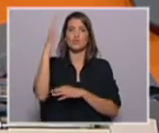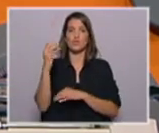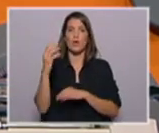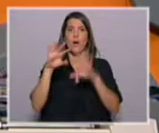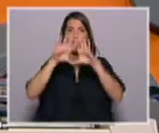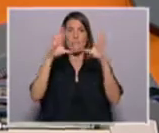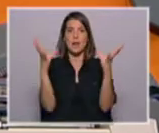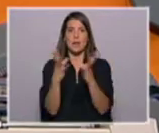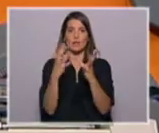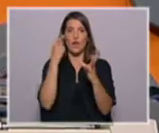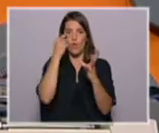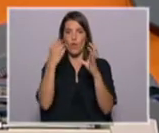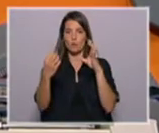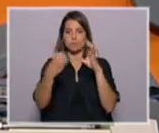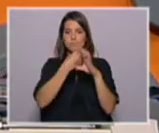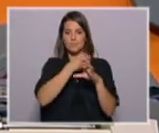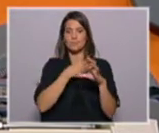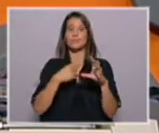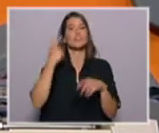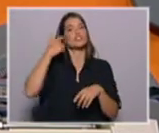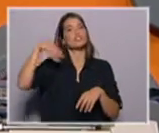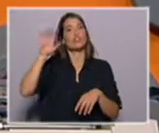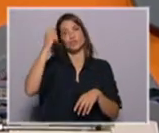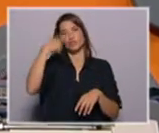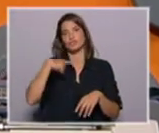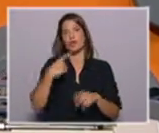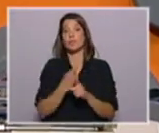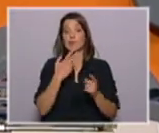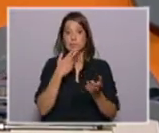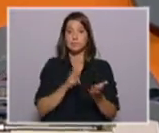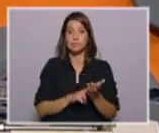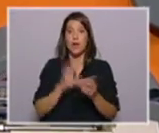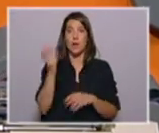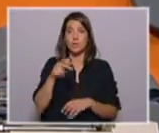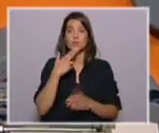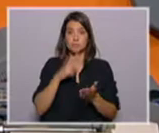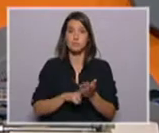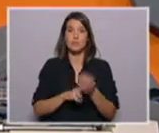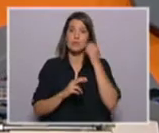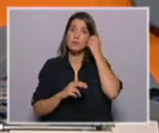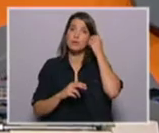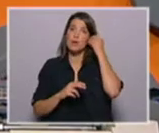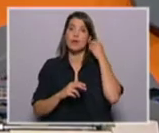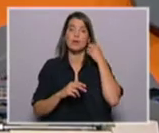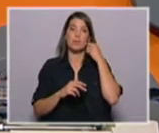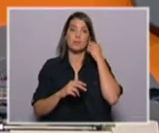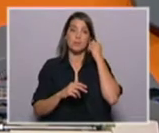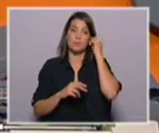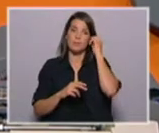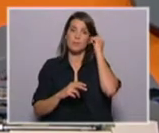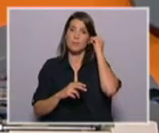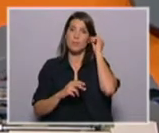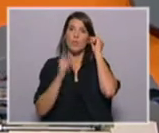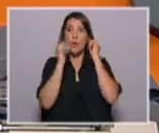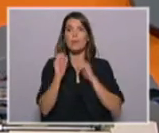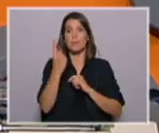isso já era história passada, já era ficção, porque a realidade tinha acontecido. Um homem, pela primeira vez, tinha